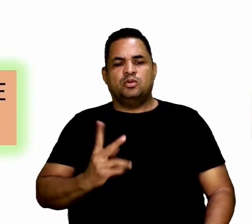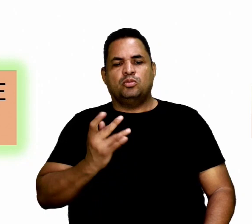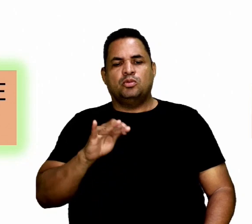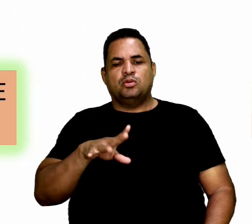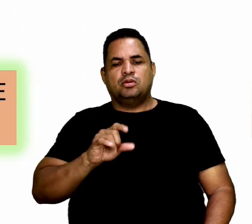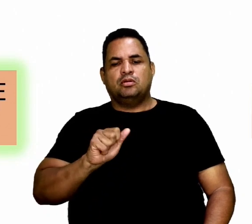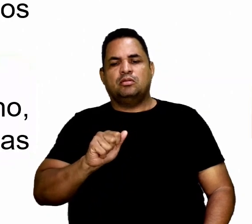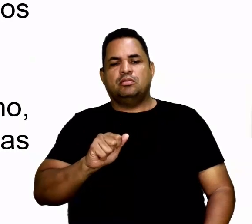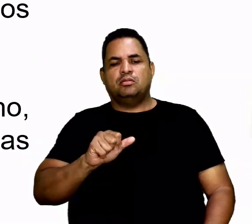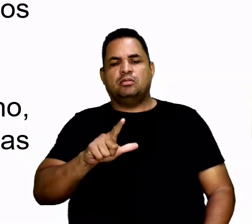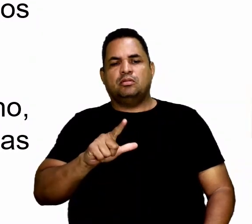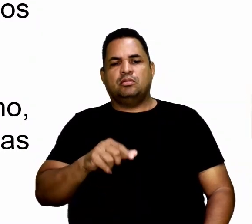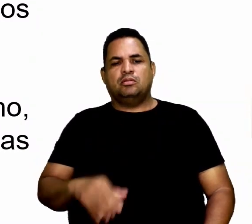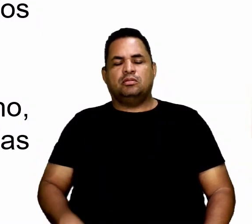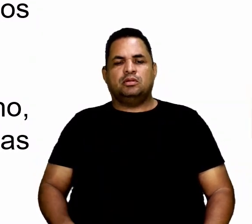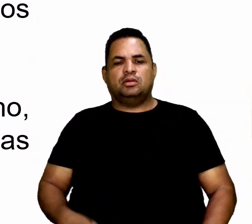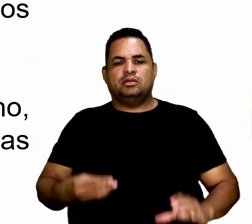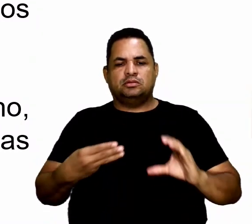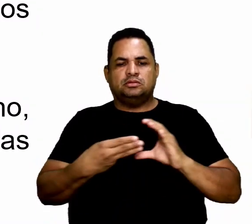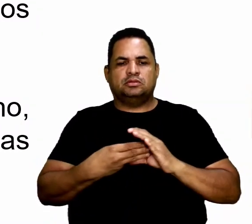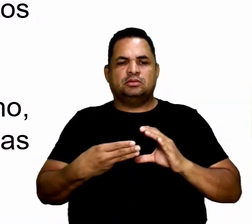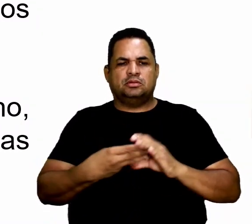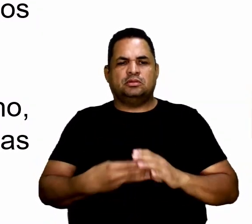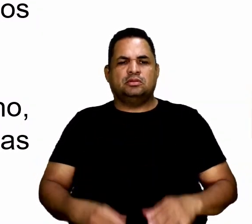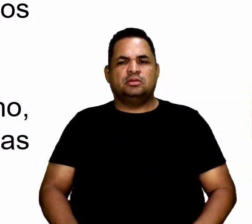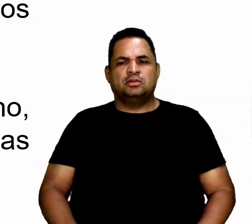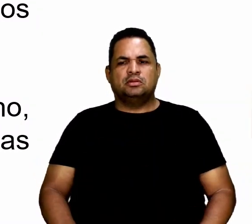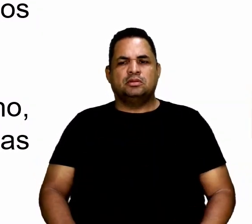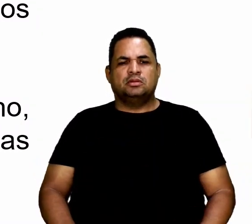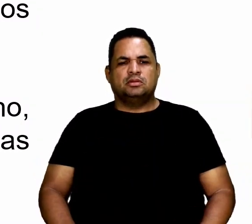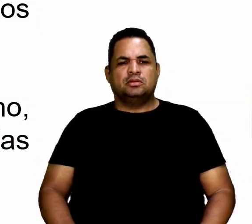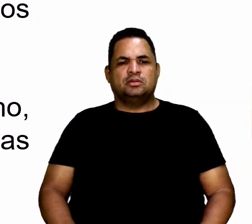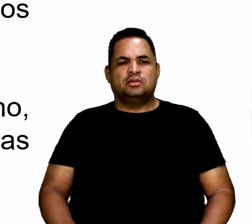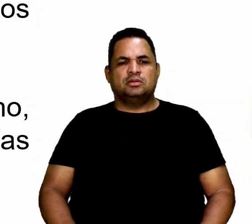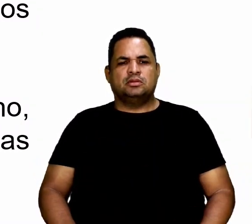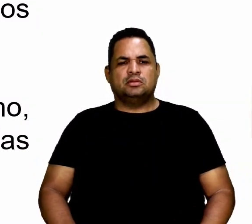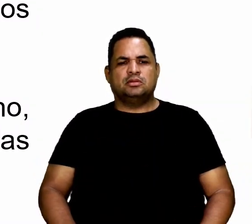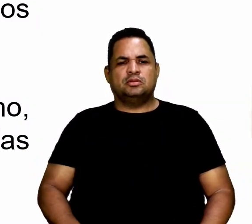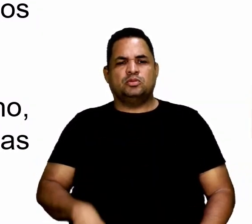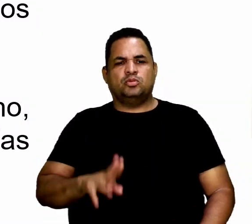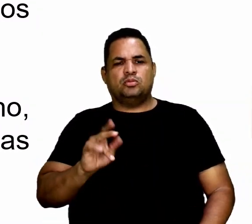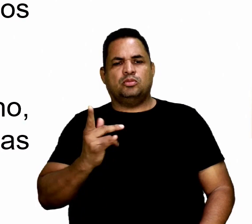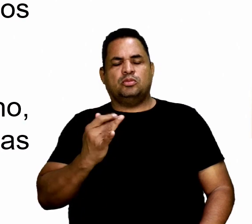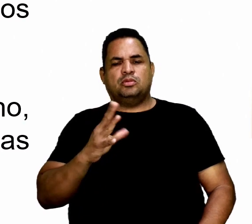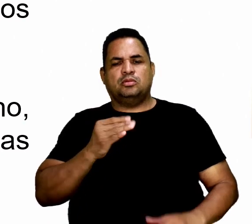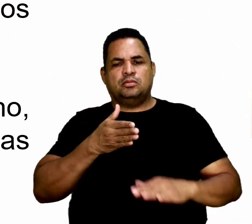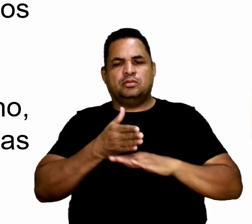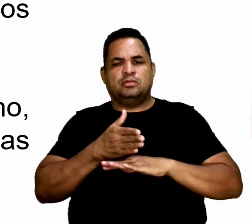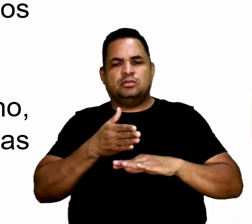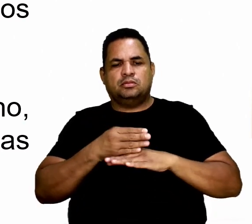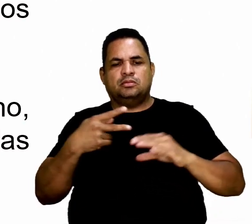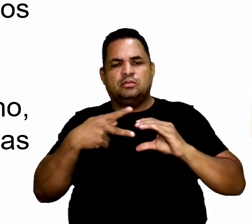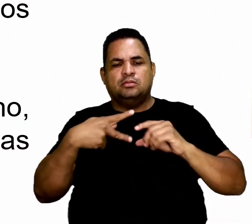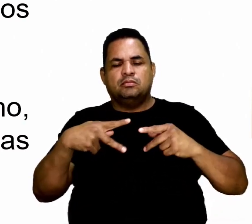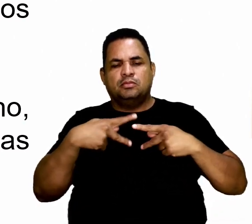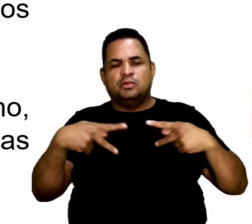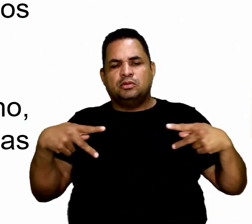e a celular. A humoral, aquela em que participam proteínas